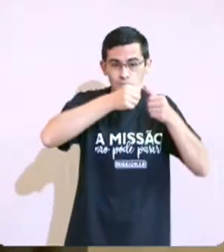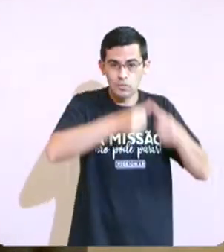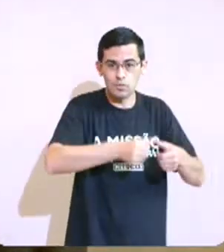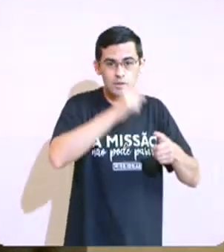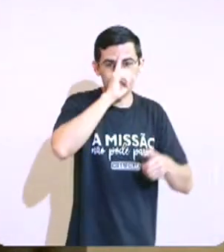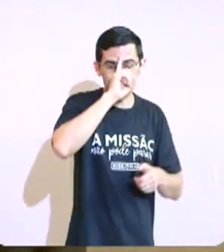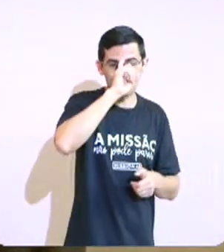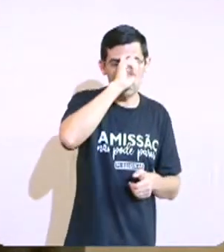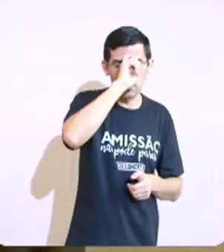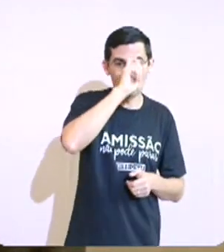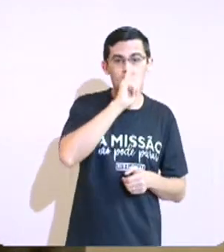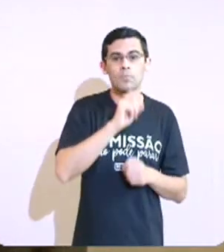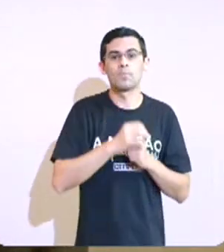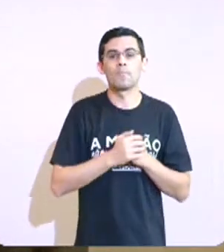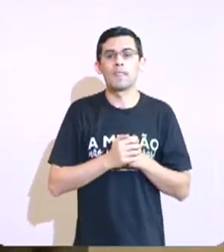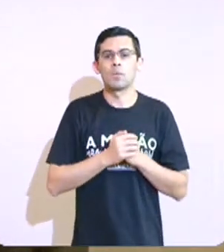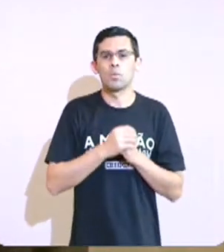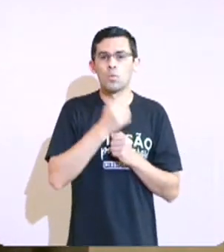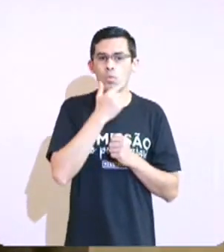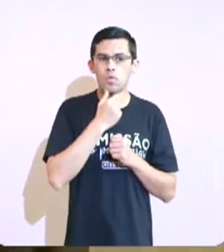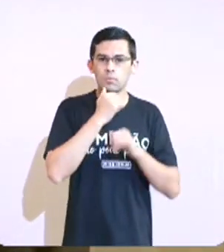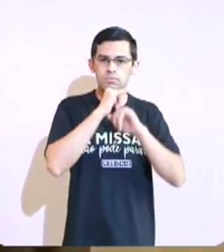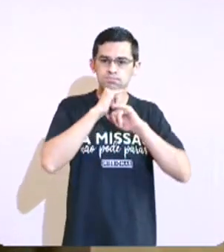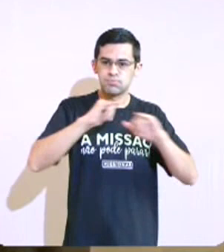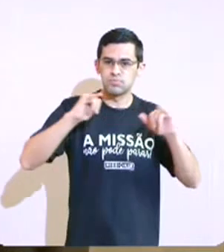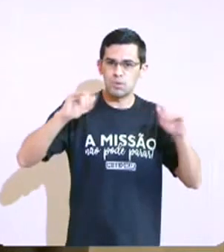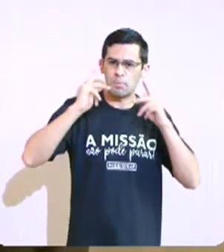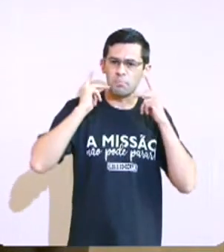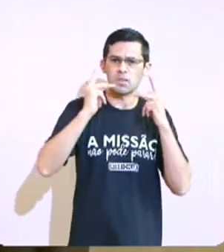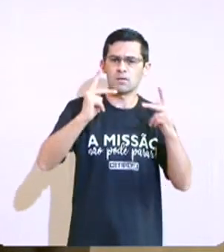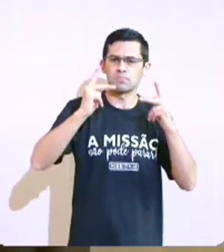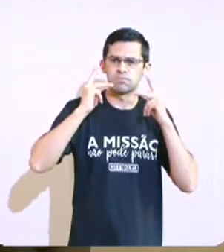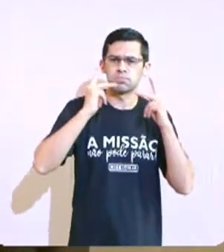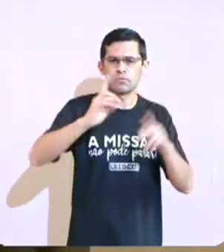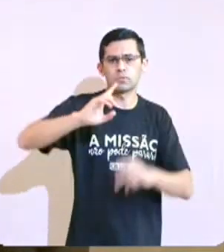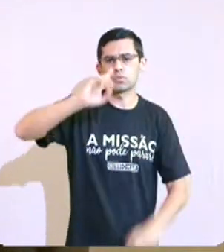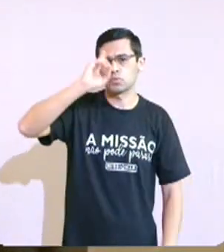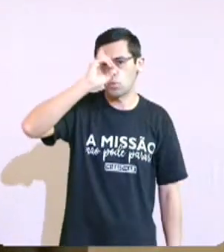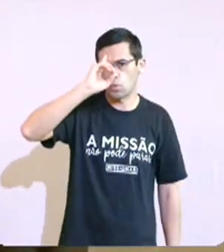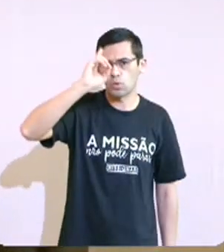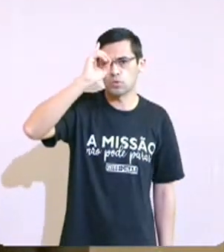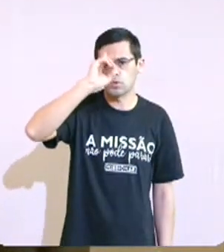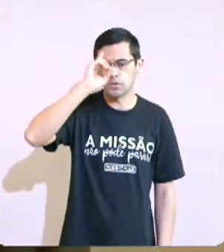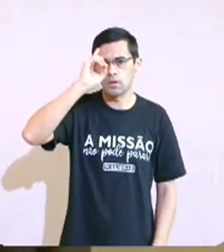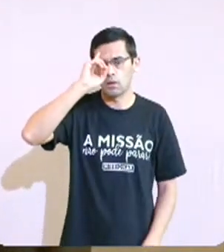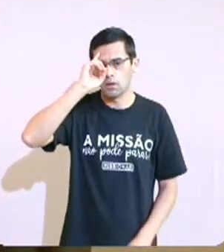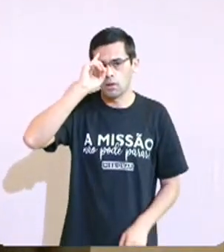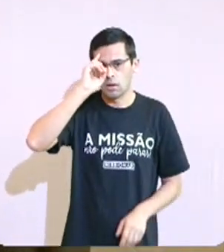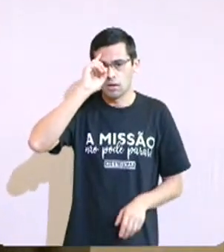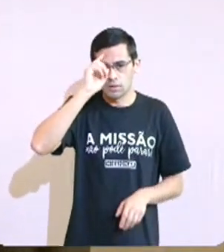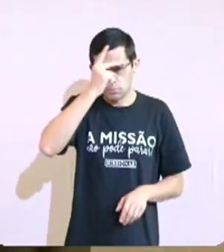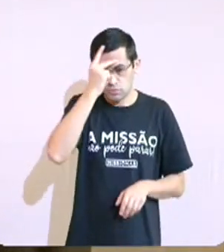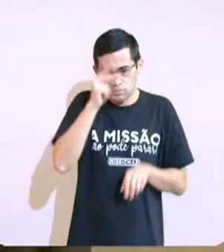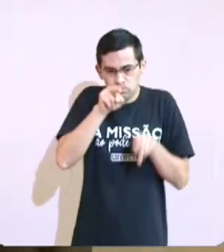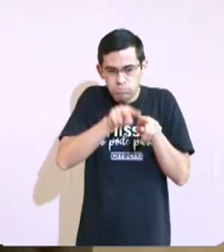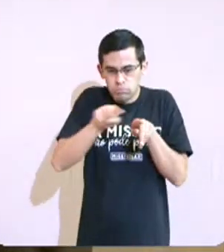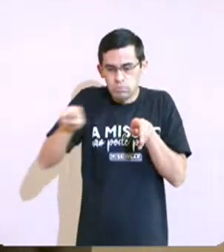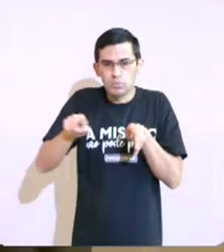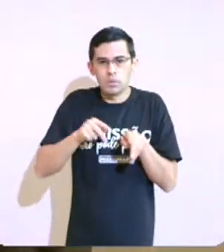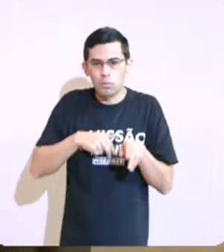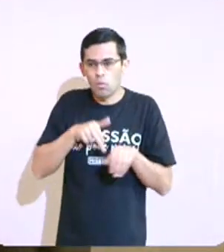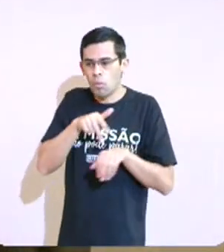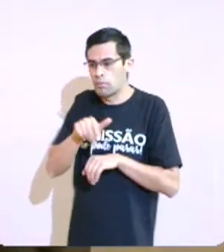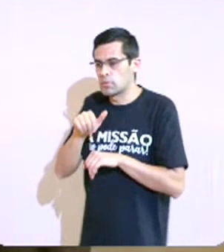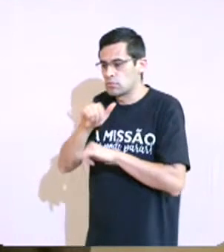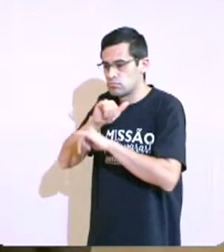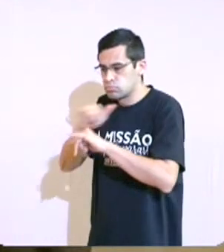ficou, ele pregava o evangelho todos os dias, cama por cama daquelas pessoas, até